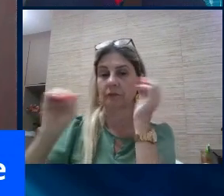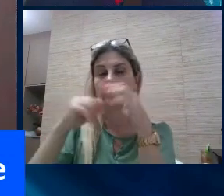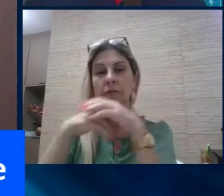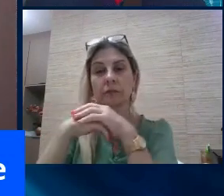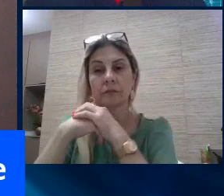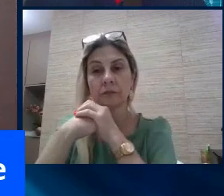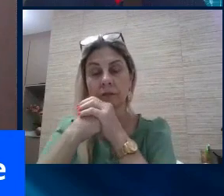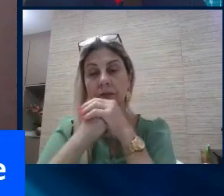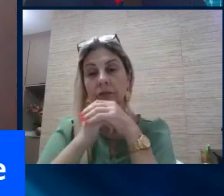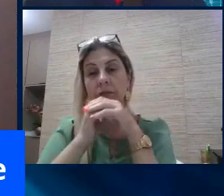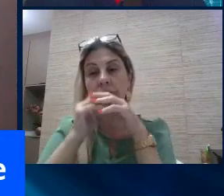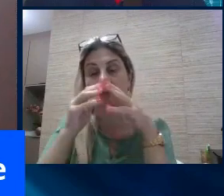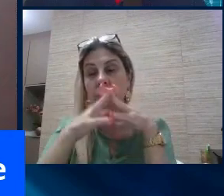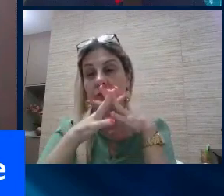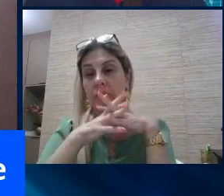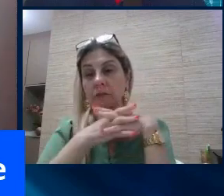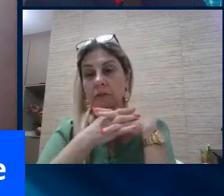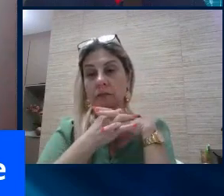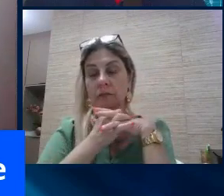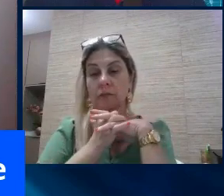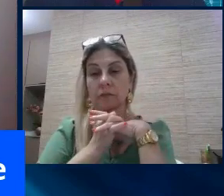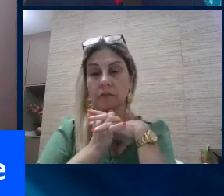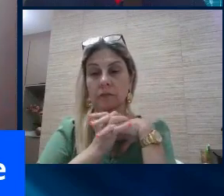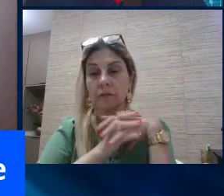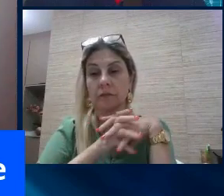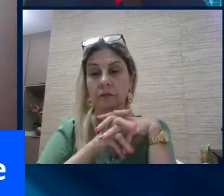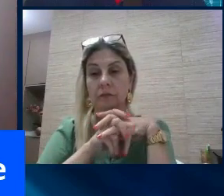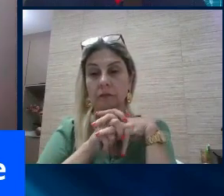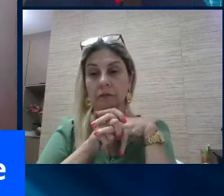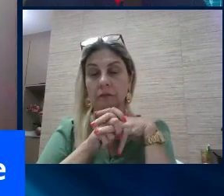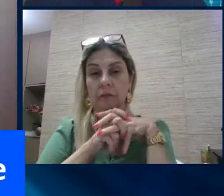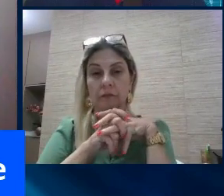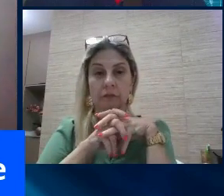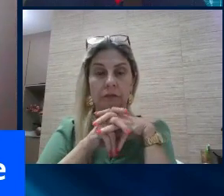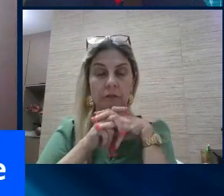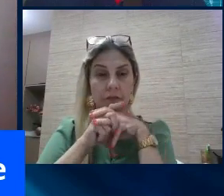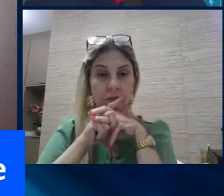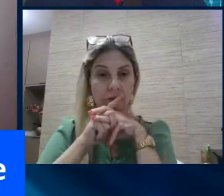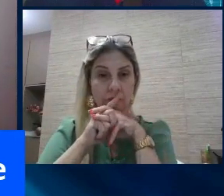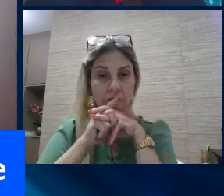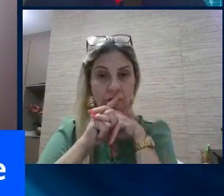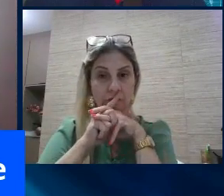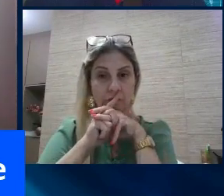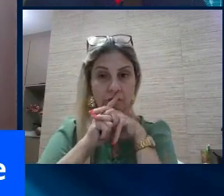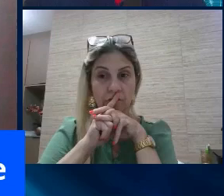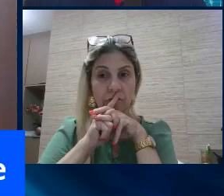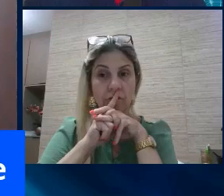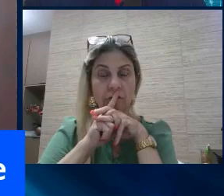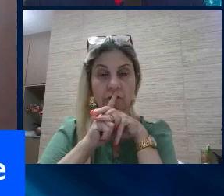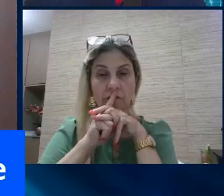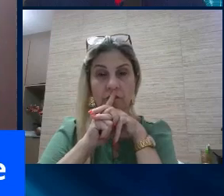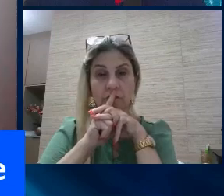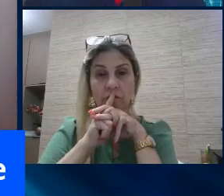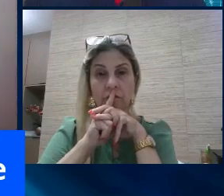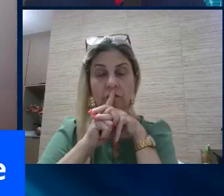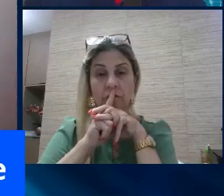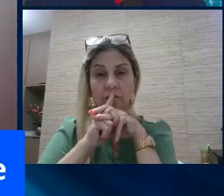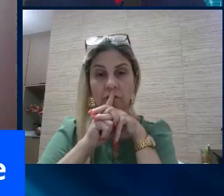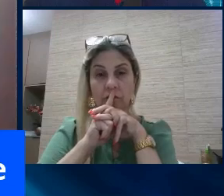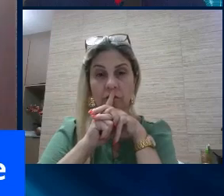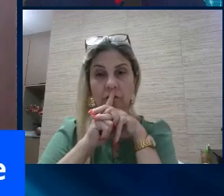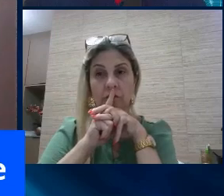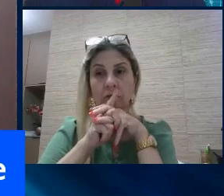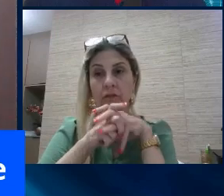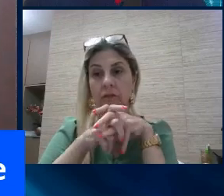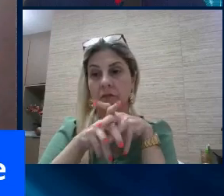jogo de xadrez muito complexo, né? Mas onde, na minha visão, o poder econômico,